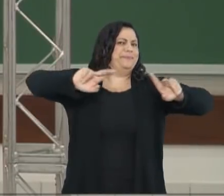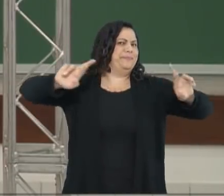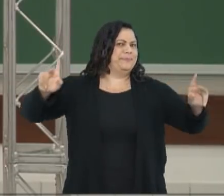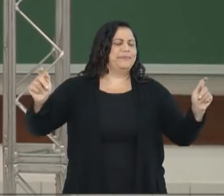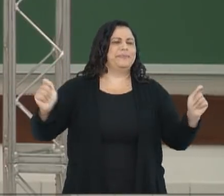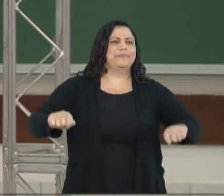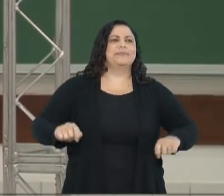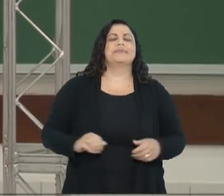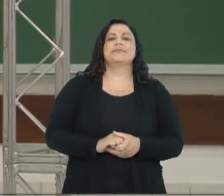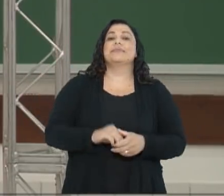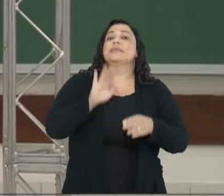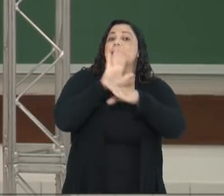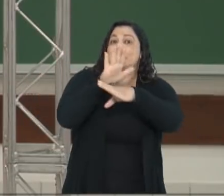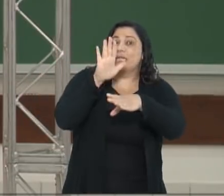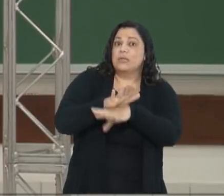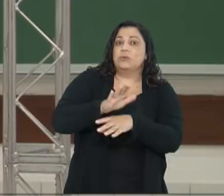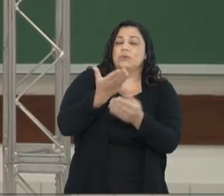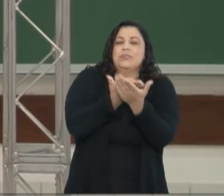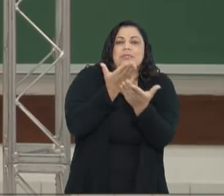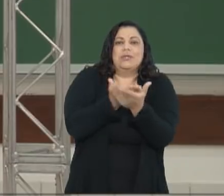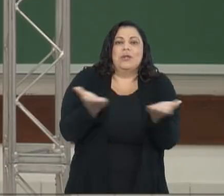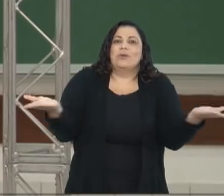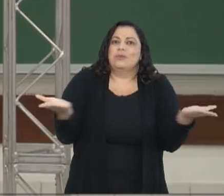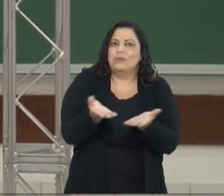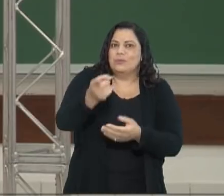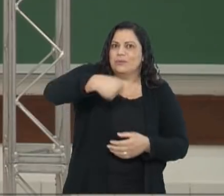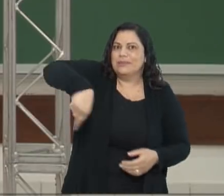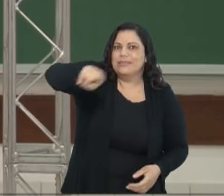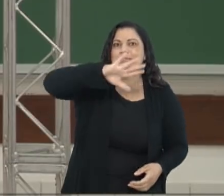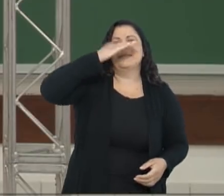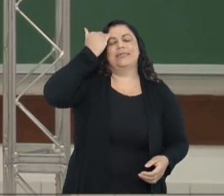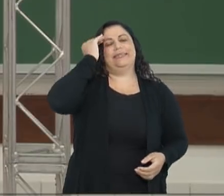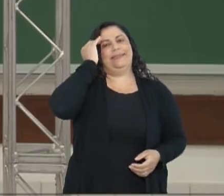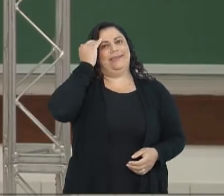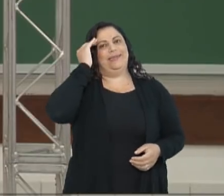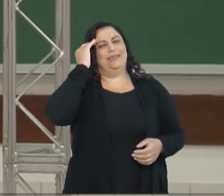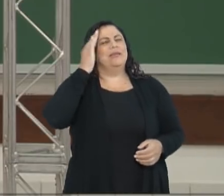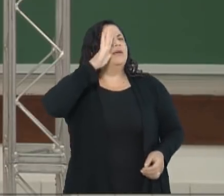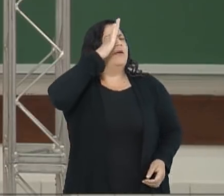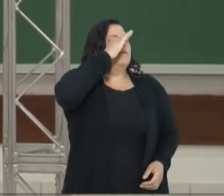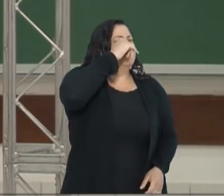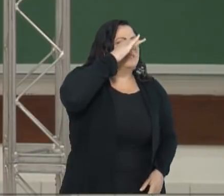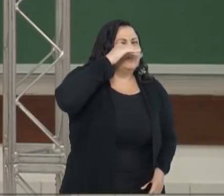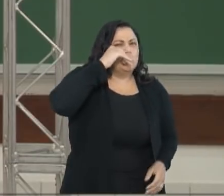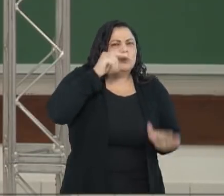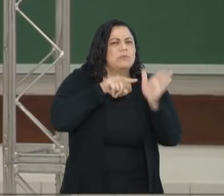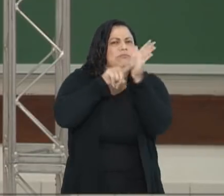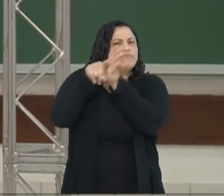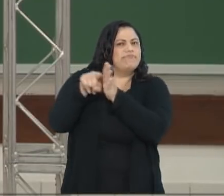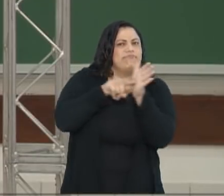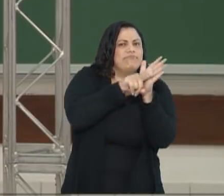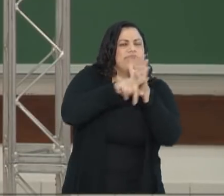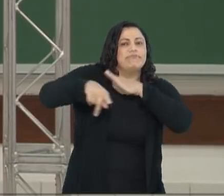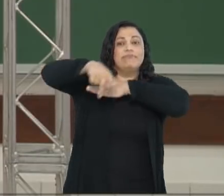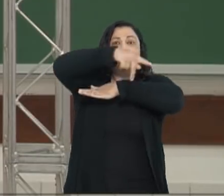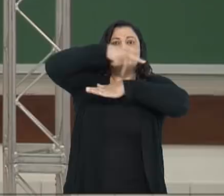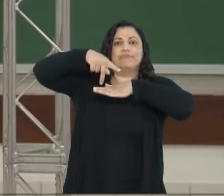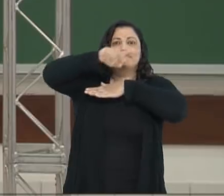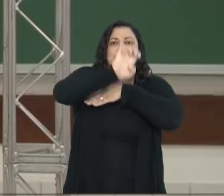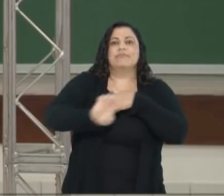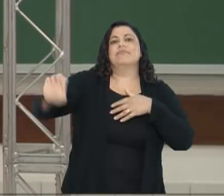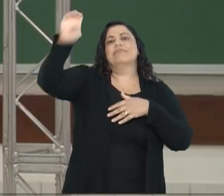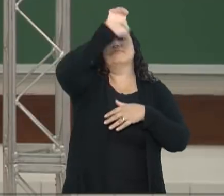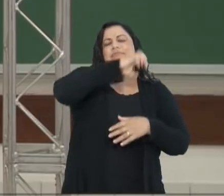com vocês, que tenham entendido um pouquinho mais, que tenham ficado curiosos em pesquisar sobre países da Europa e os seus